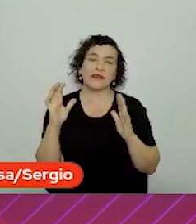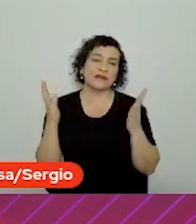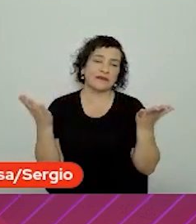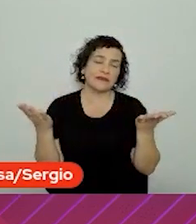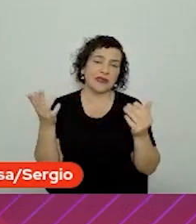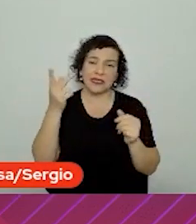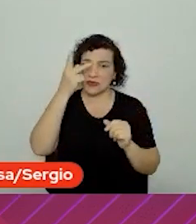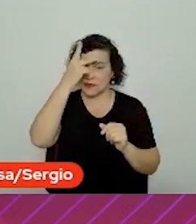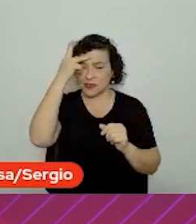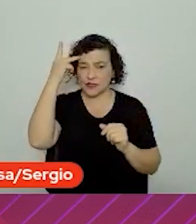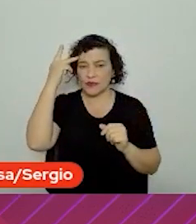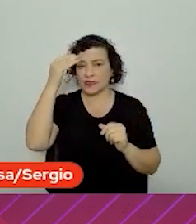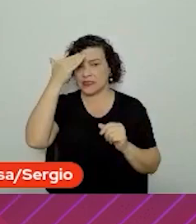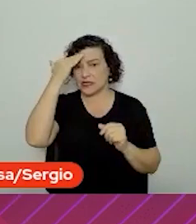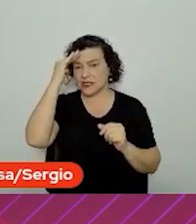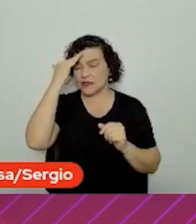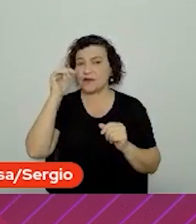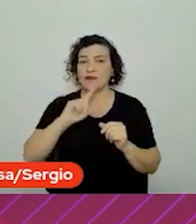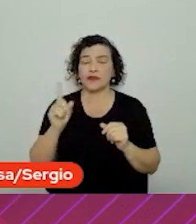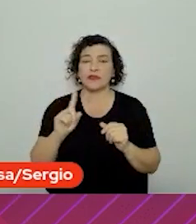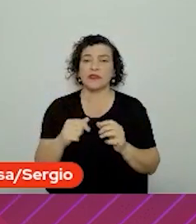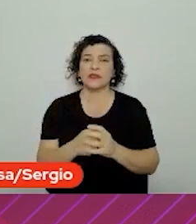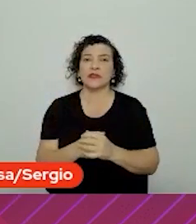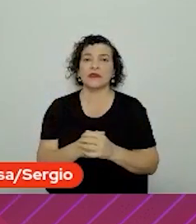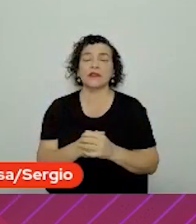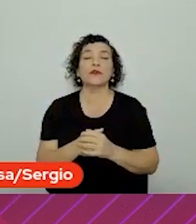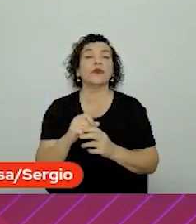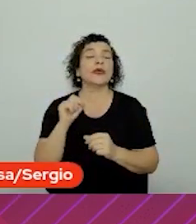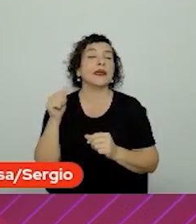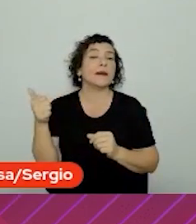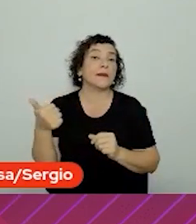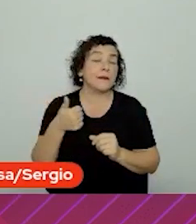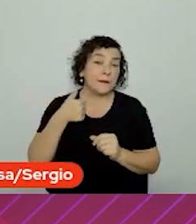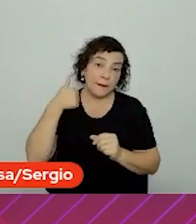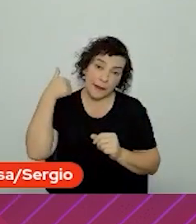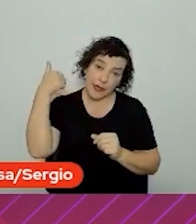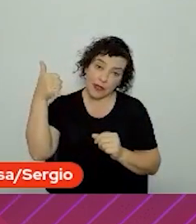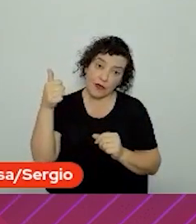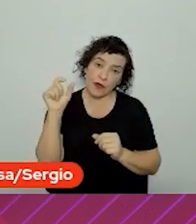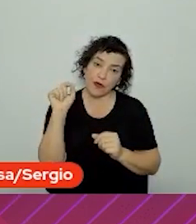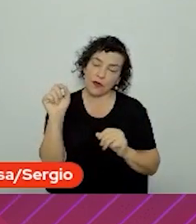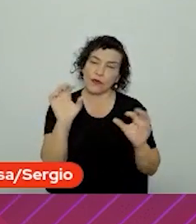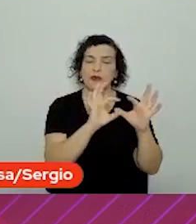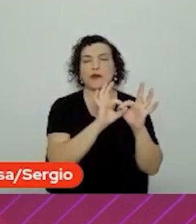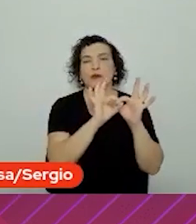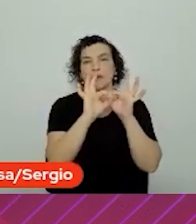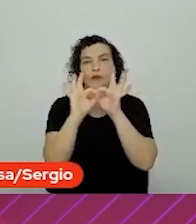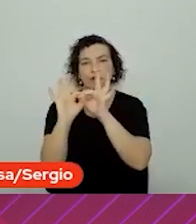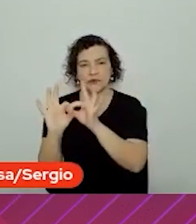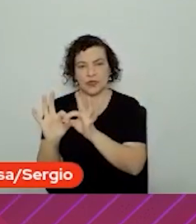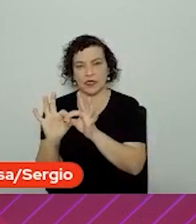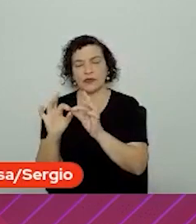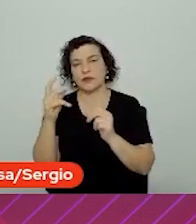entender. Então, muito mais vale você entender o contexto das pessoas, das equipes,